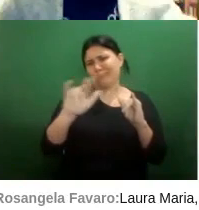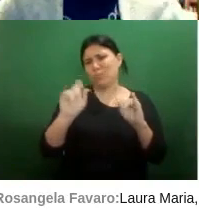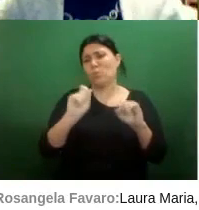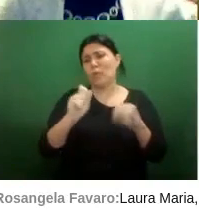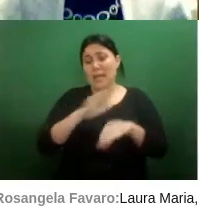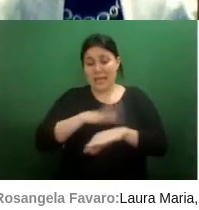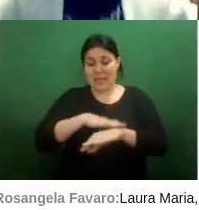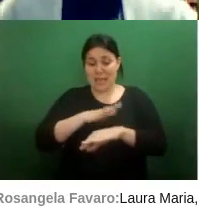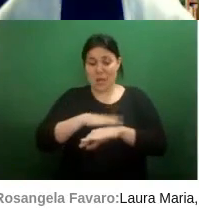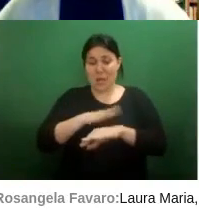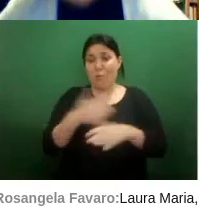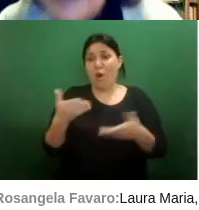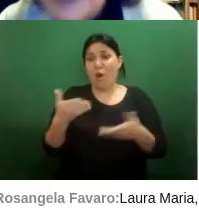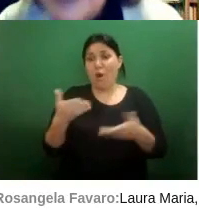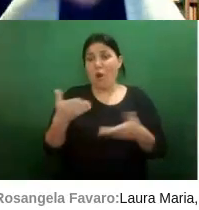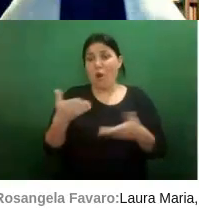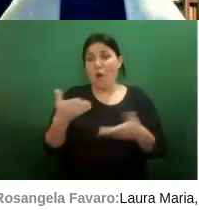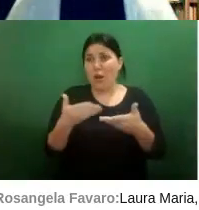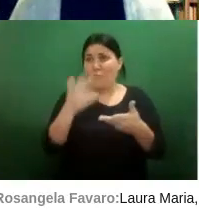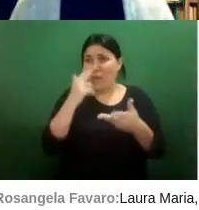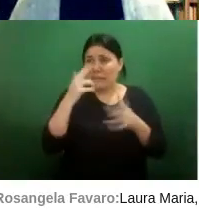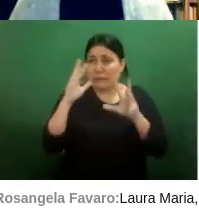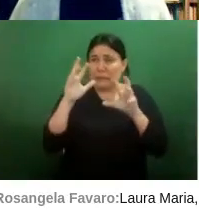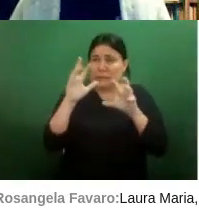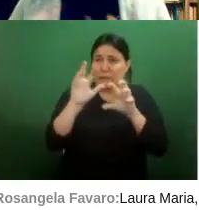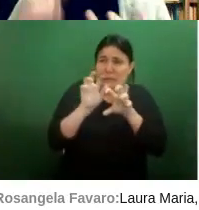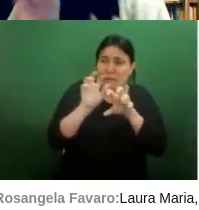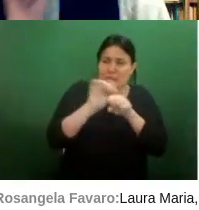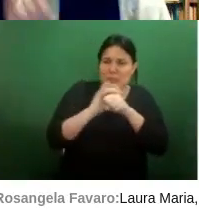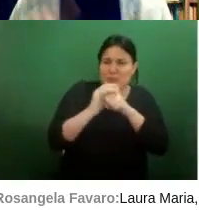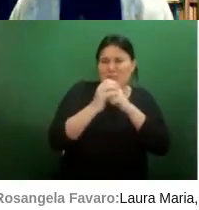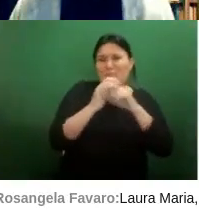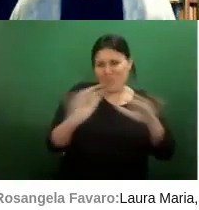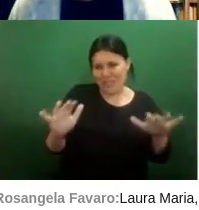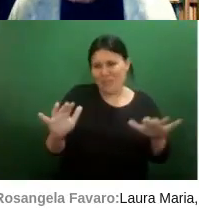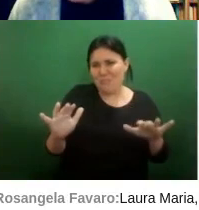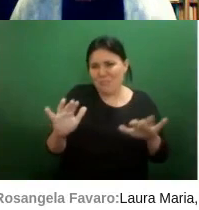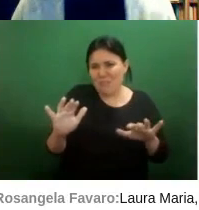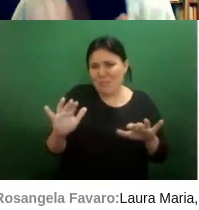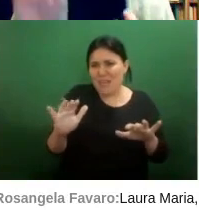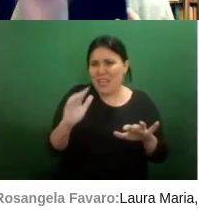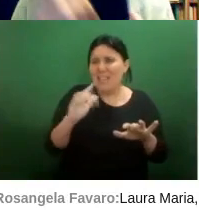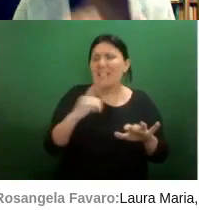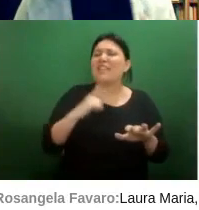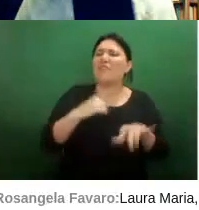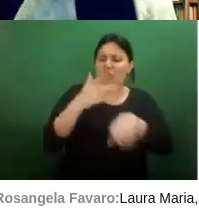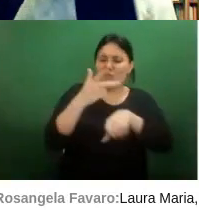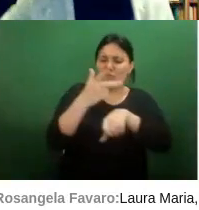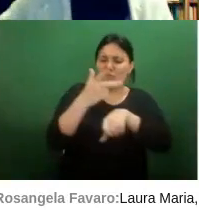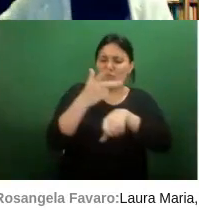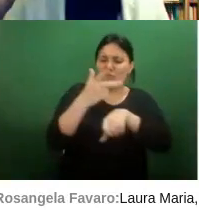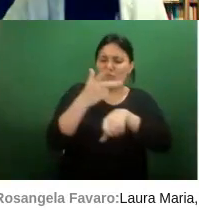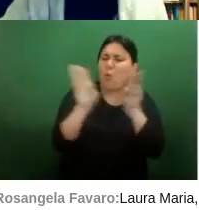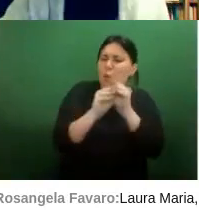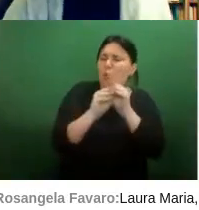tempo cinza de pandemia, a gente tem feito vídeos curtos para